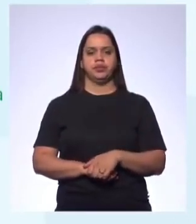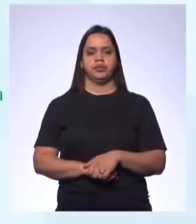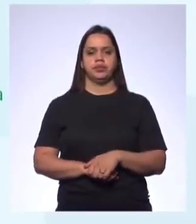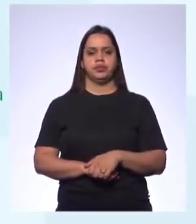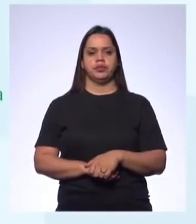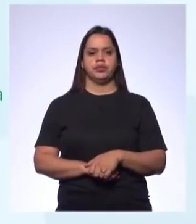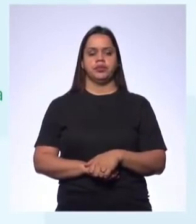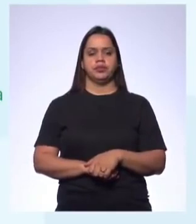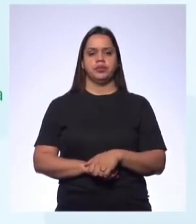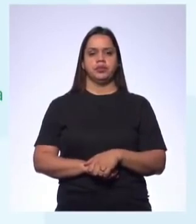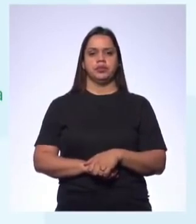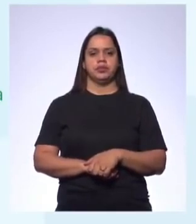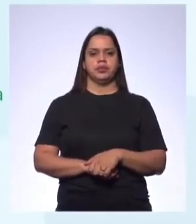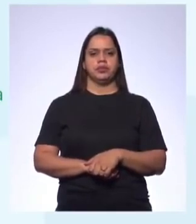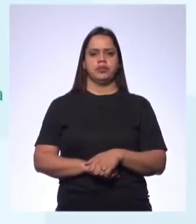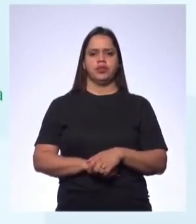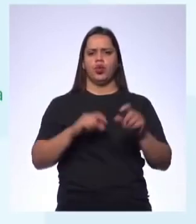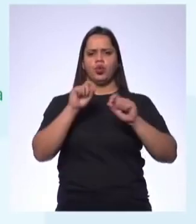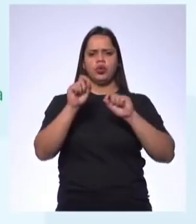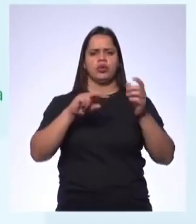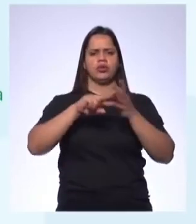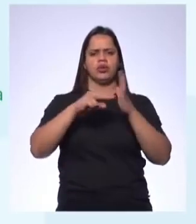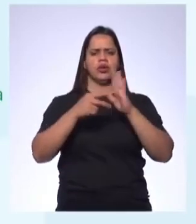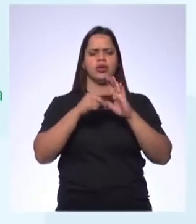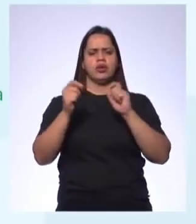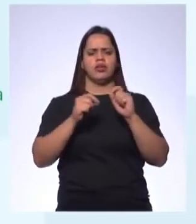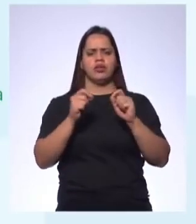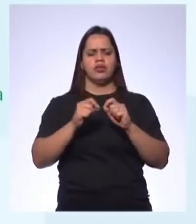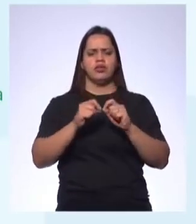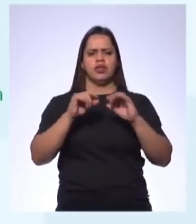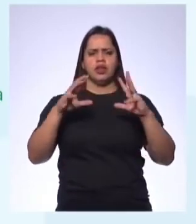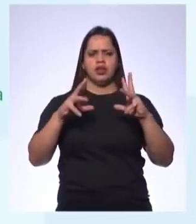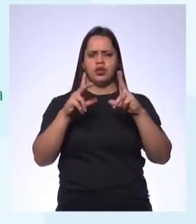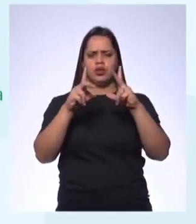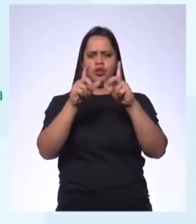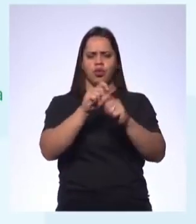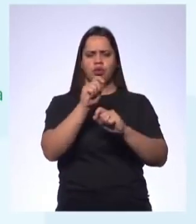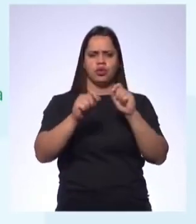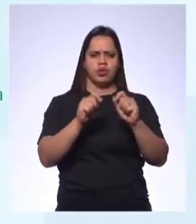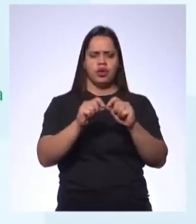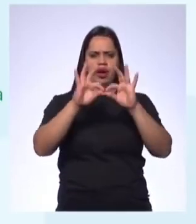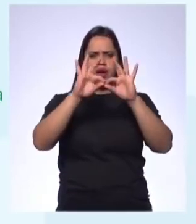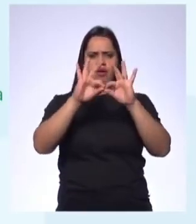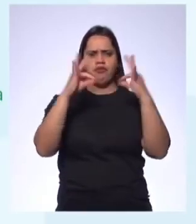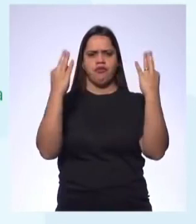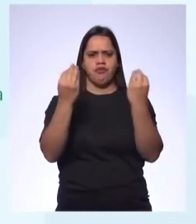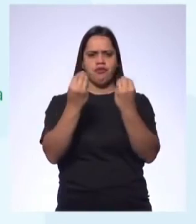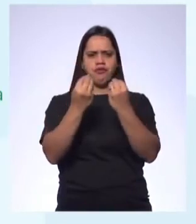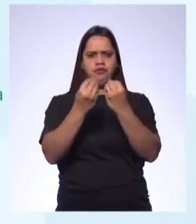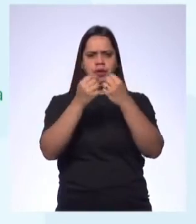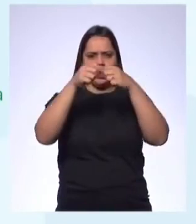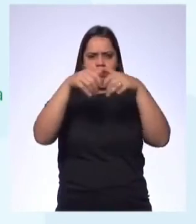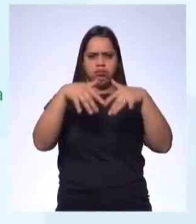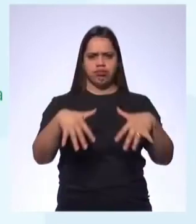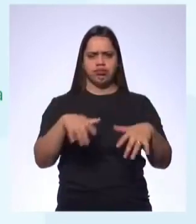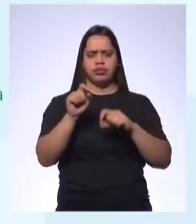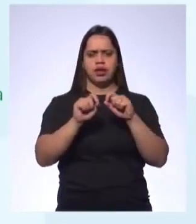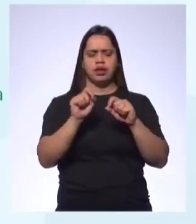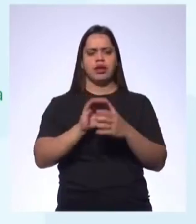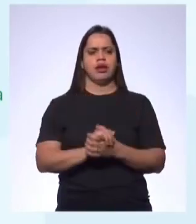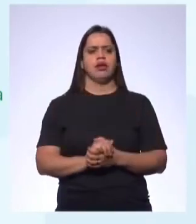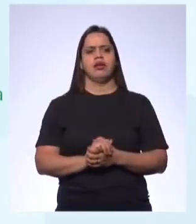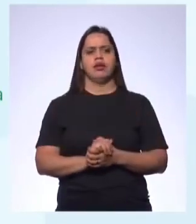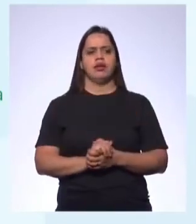tree? O que é uma árvore genealógica? Letter A, graphic representation of relationship in